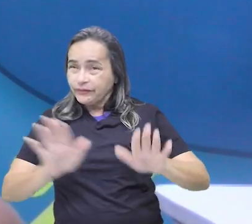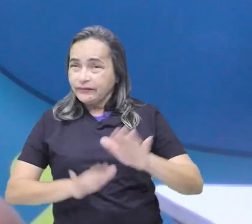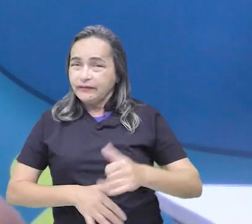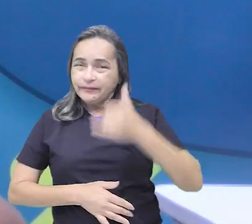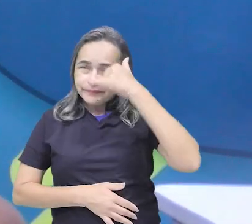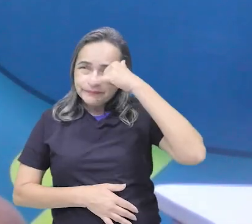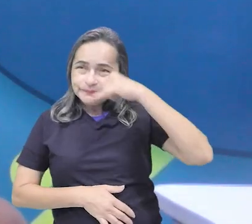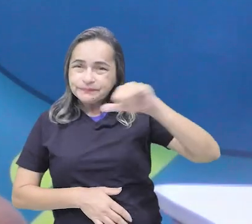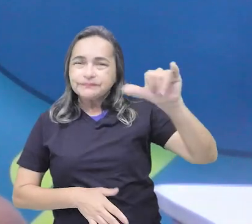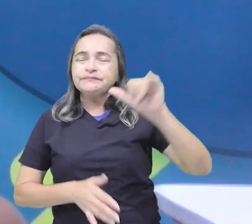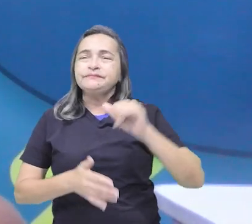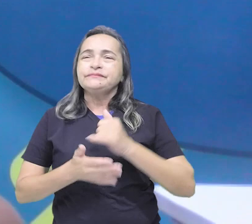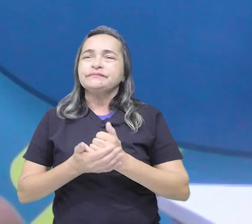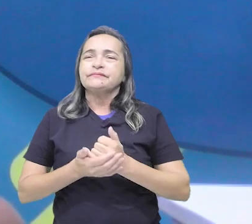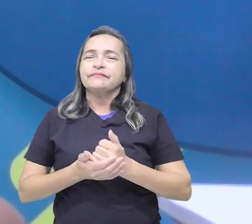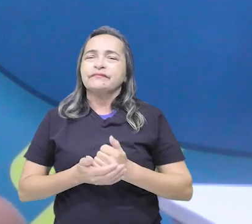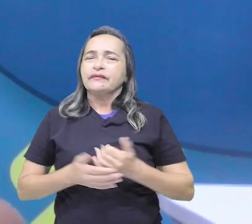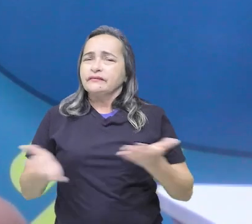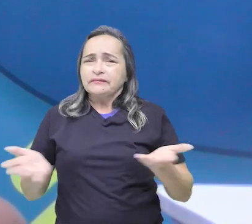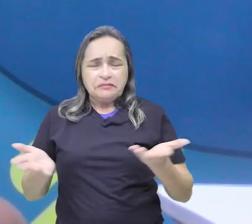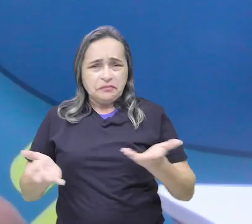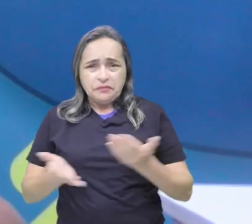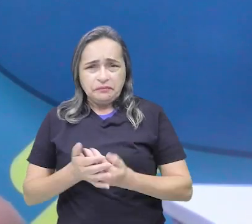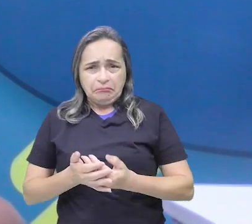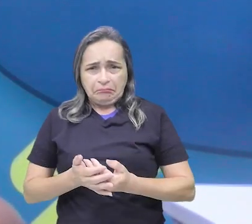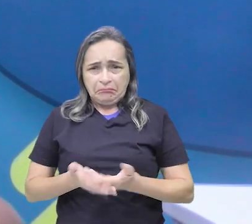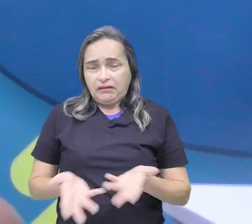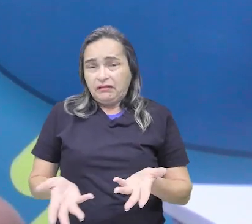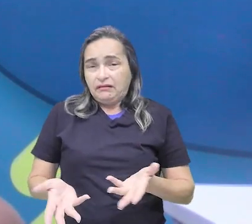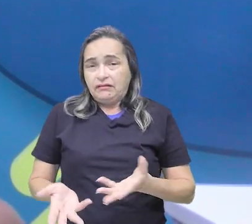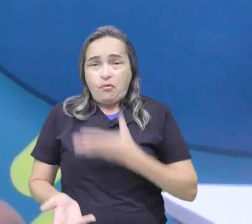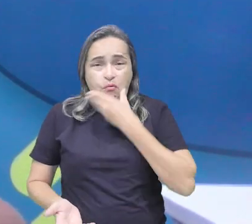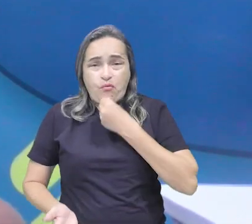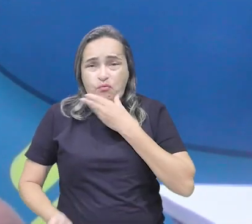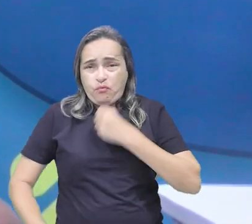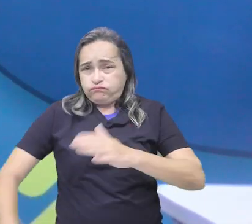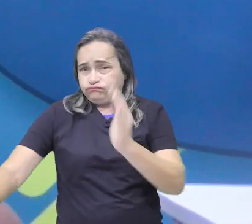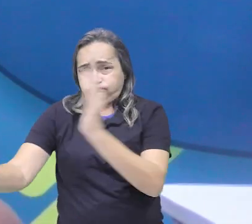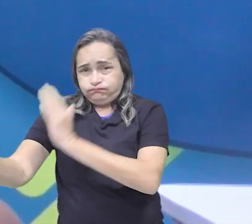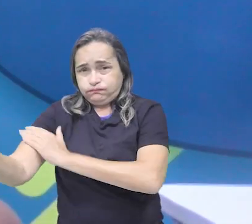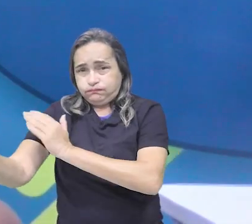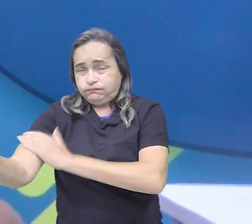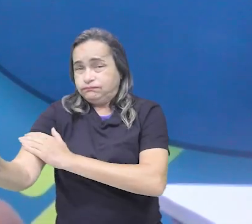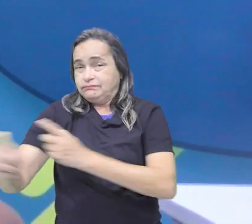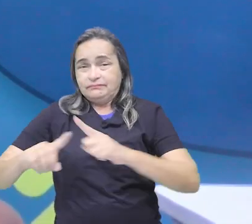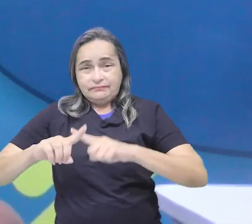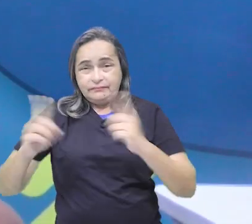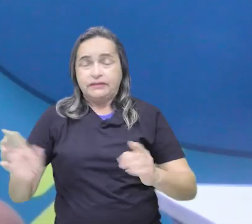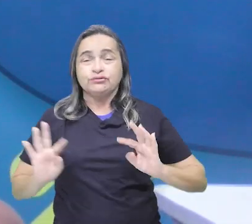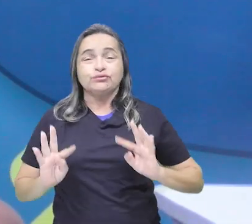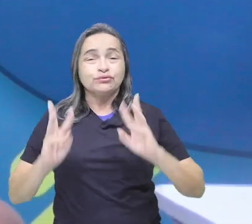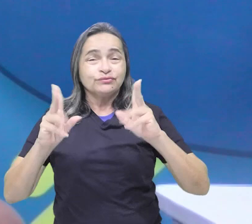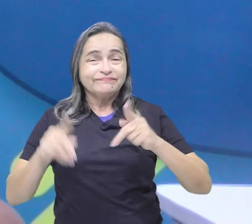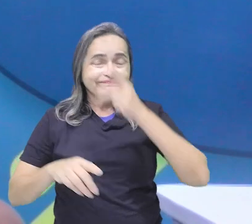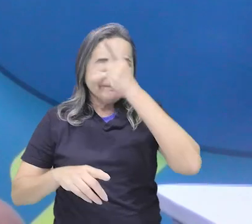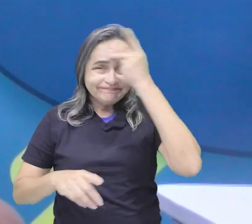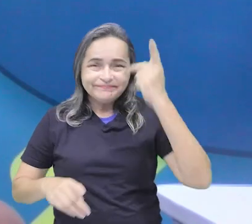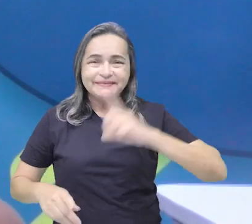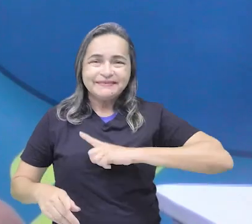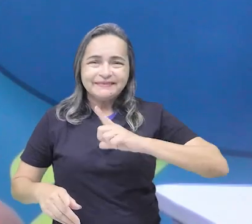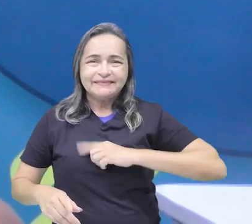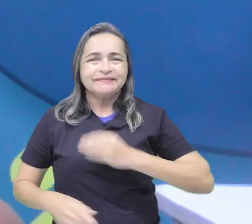do homem, essa questão da masculinidade, de ser imbatível, mas não, todo homem tem sua fragilidade. Nós estamos falando de uma coisa que